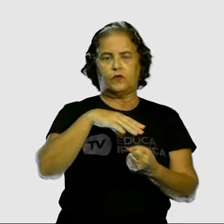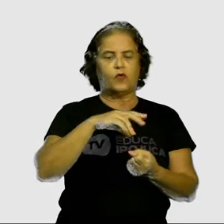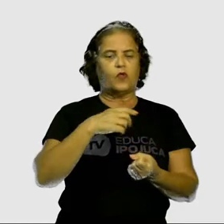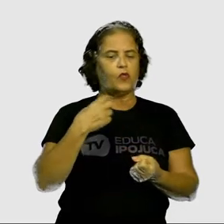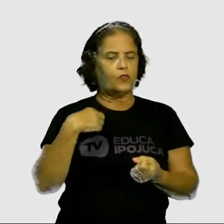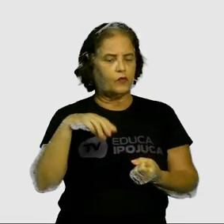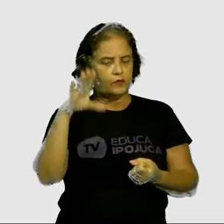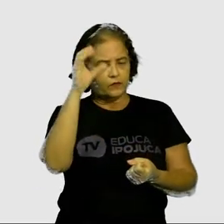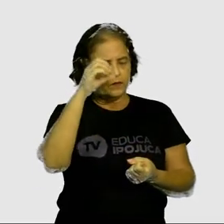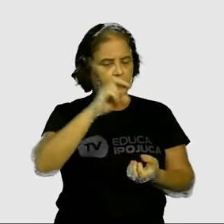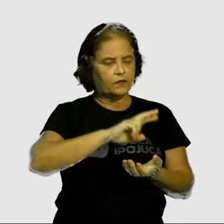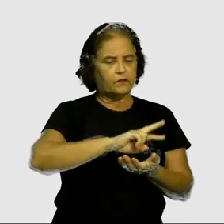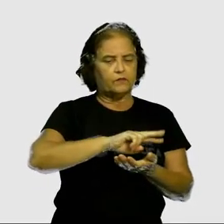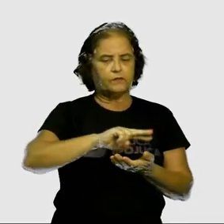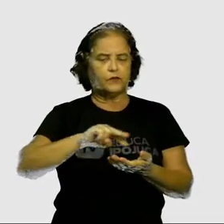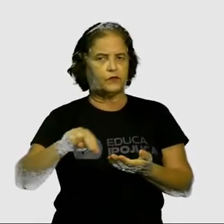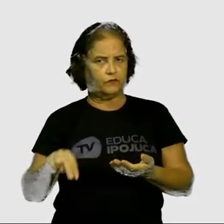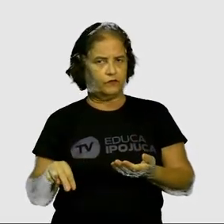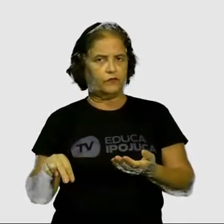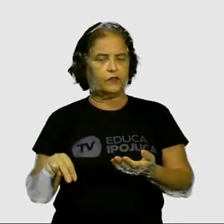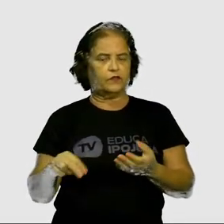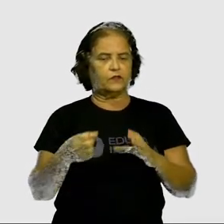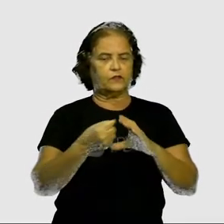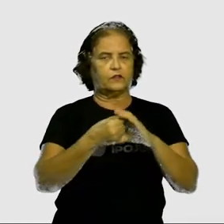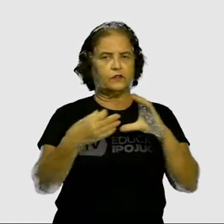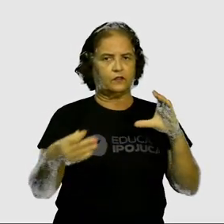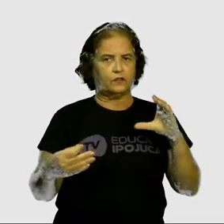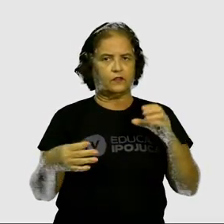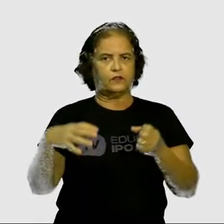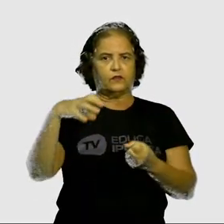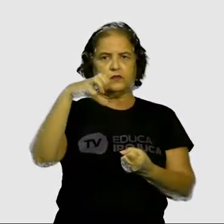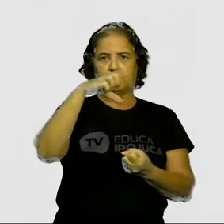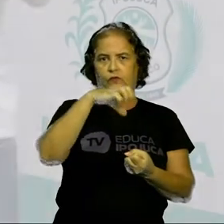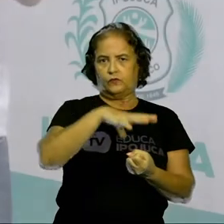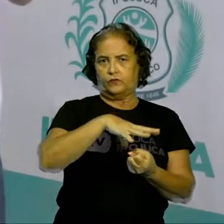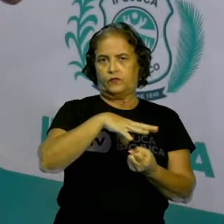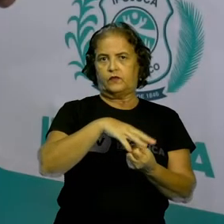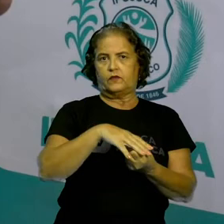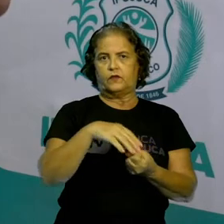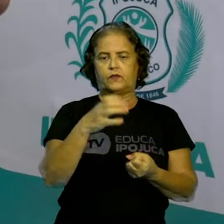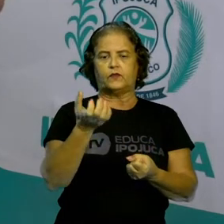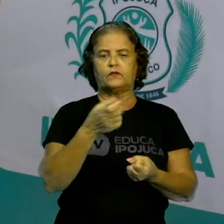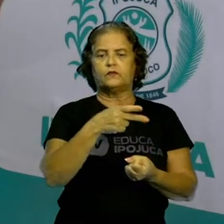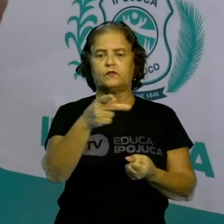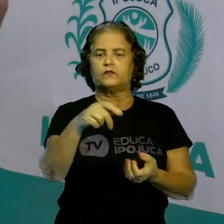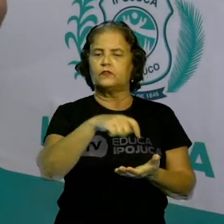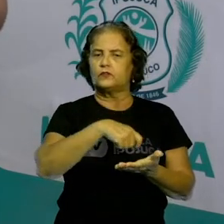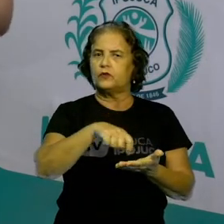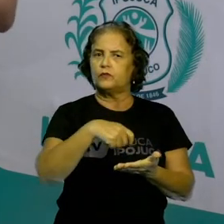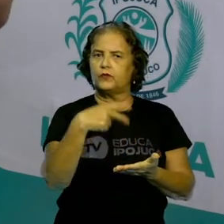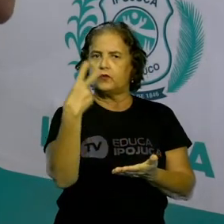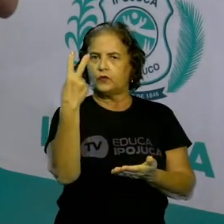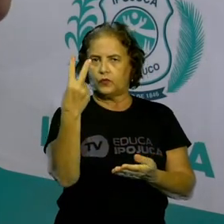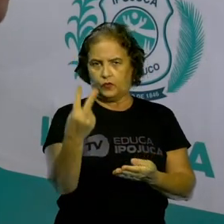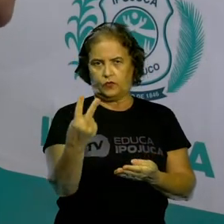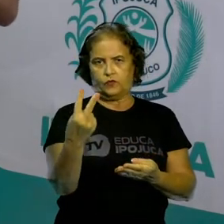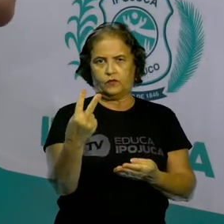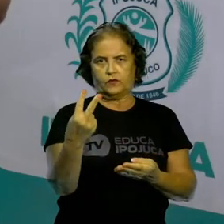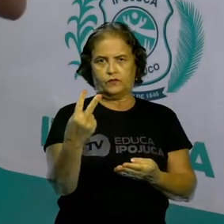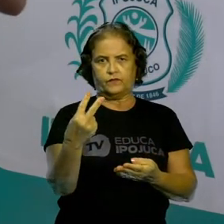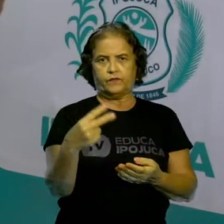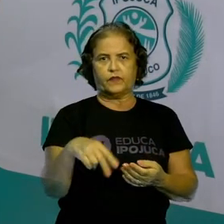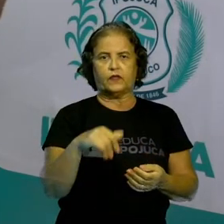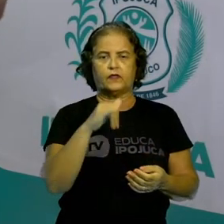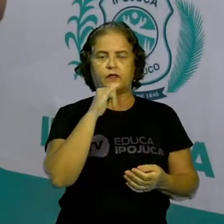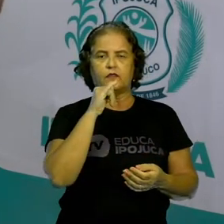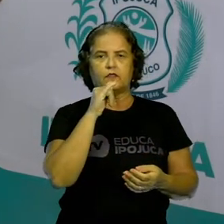de características do iluminismo. Eu quero que vocês escrevam no seu caderno duas. Nós vimos aqui, por exemplo, a questão